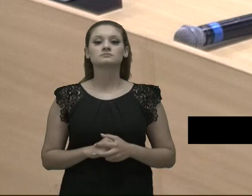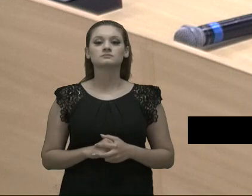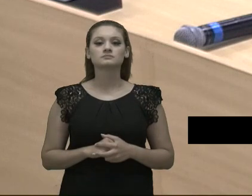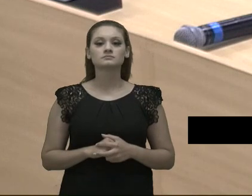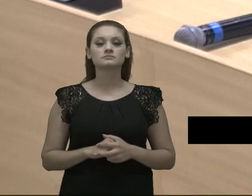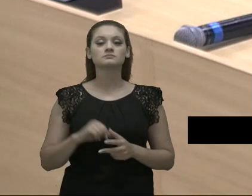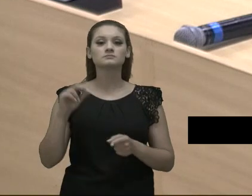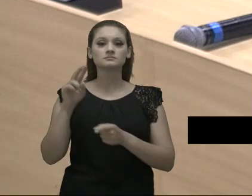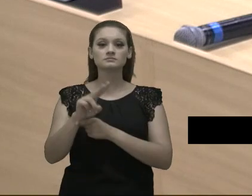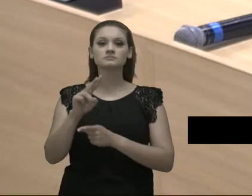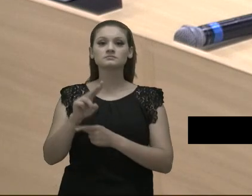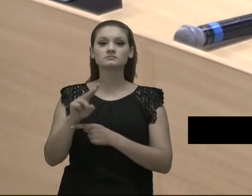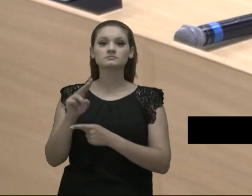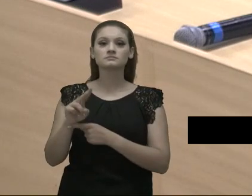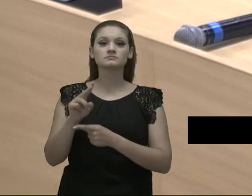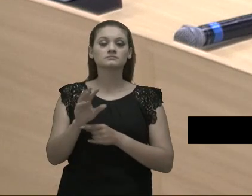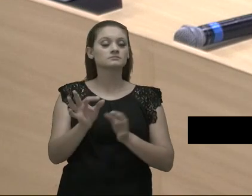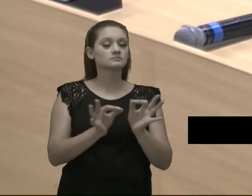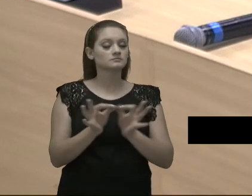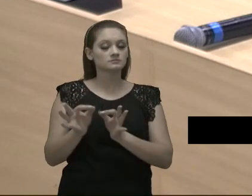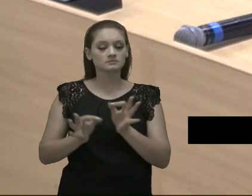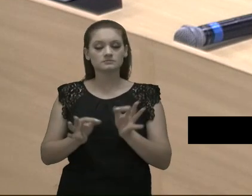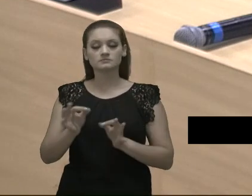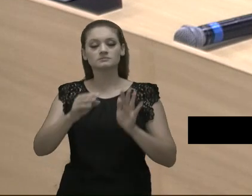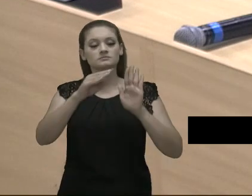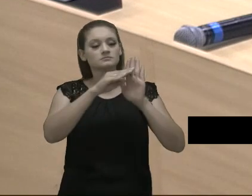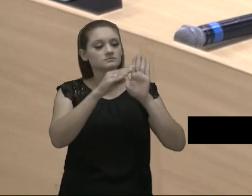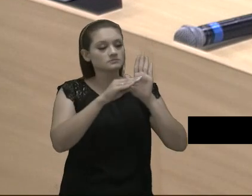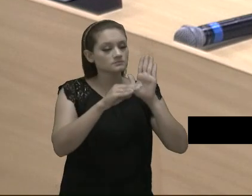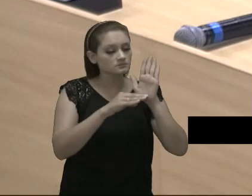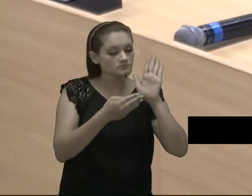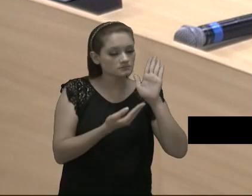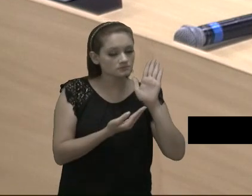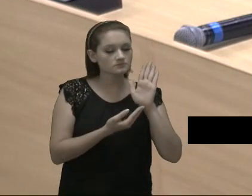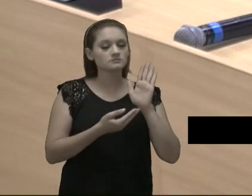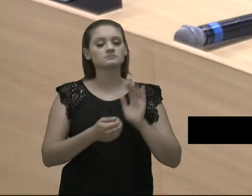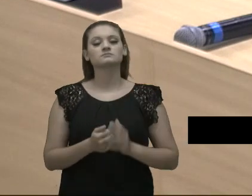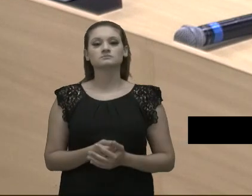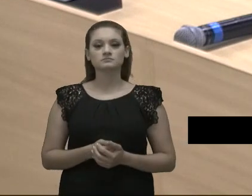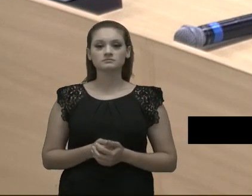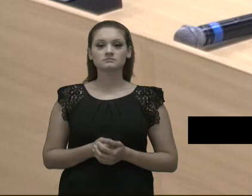Eu cuido da organização, das escalas,